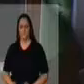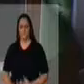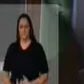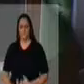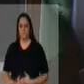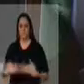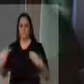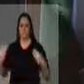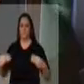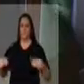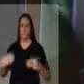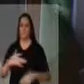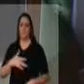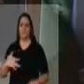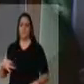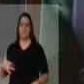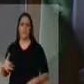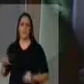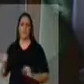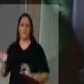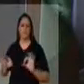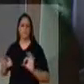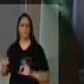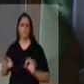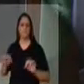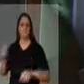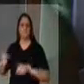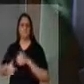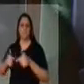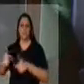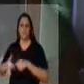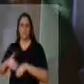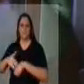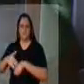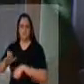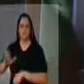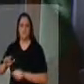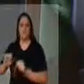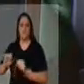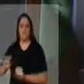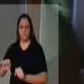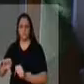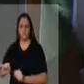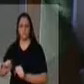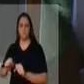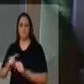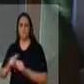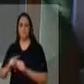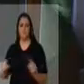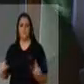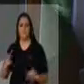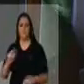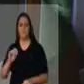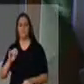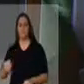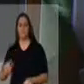ponto de vista curativo, mais instalações, tudo isso é muito importante, mais equipamentos, mas se não houver